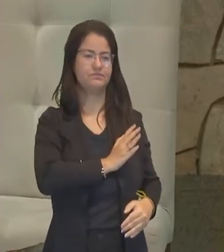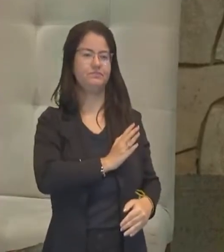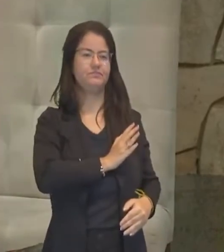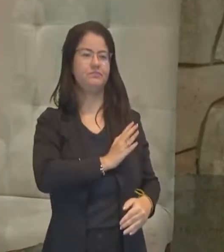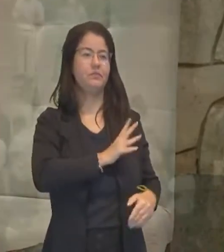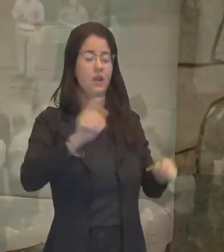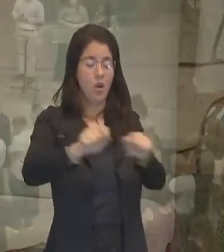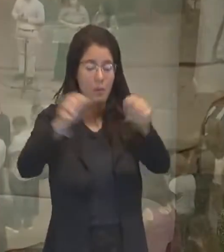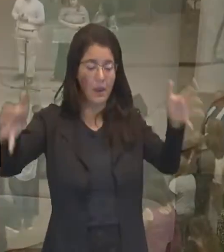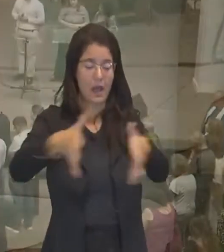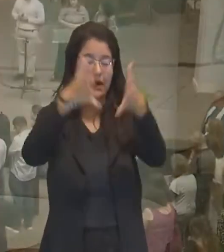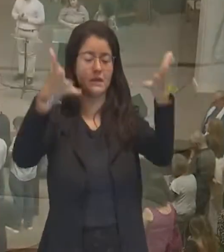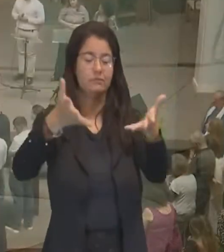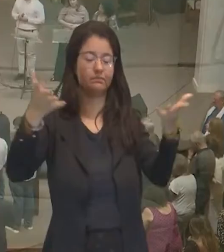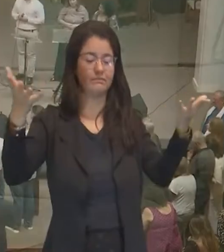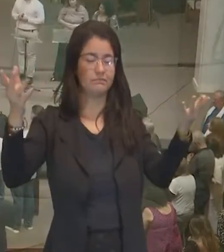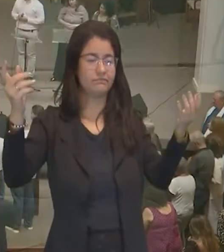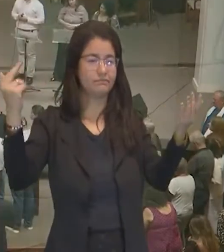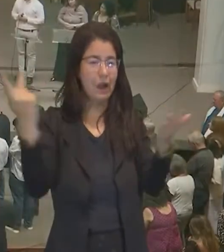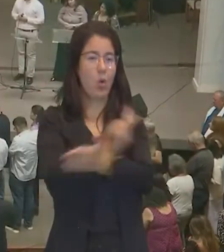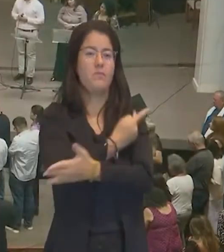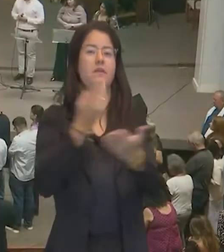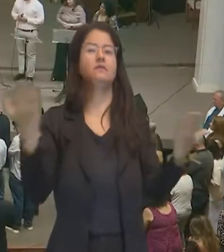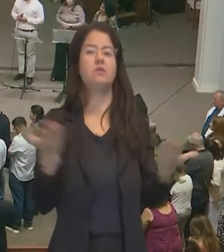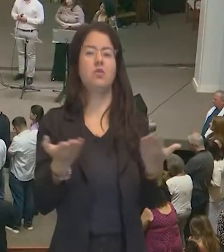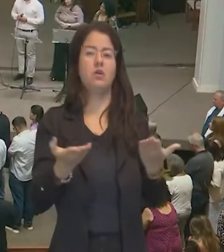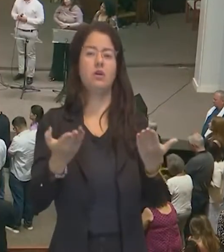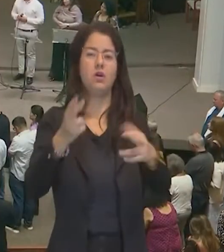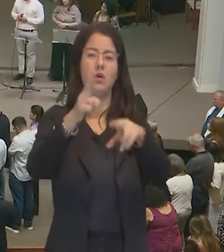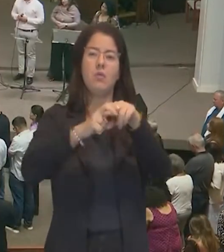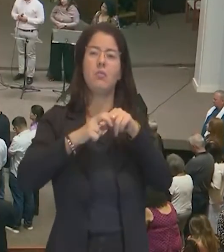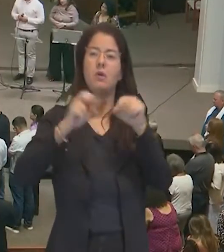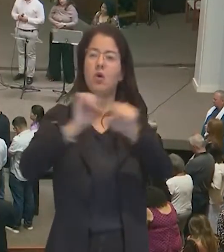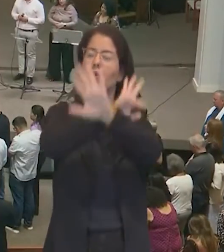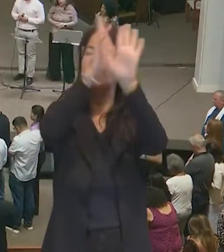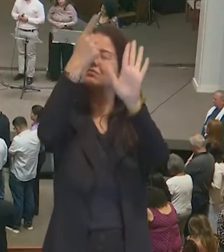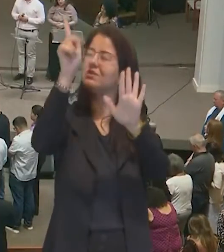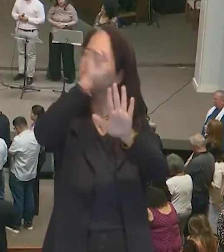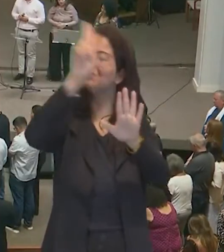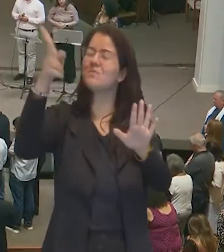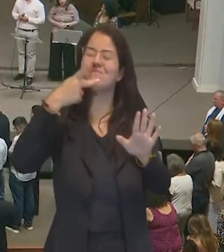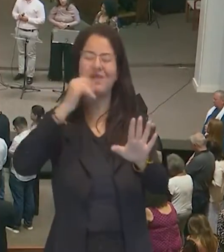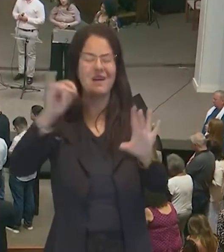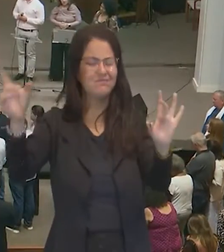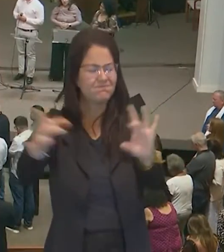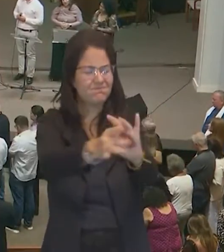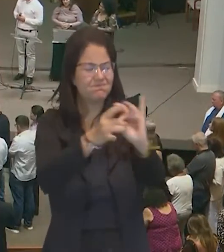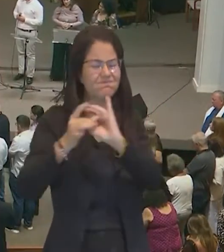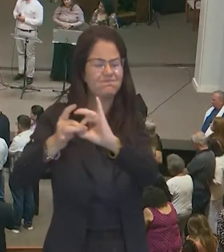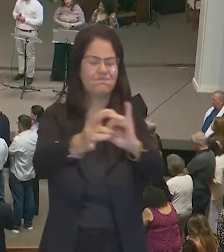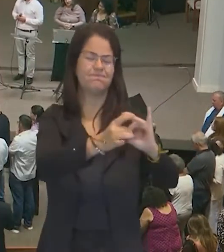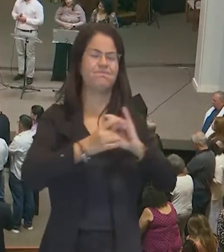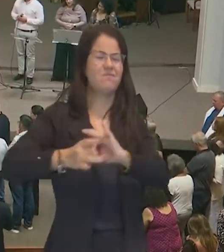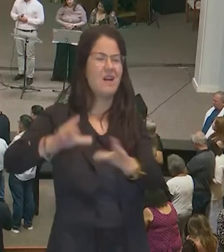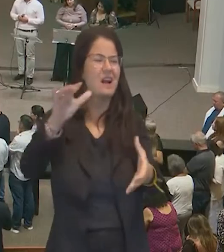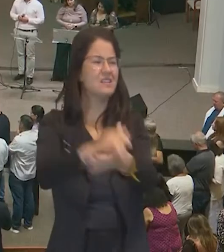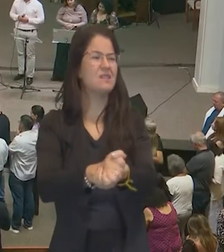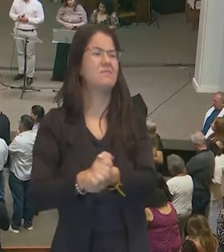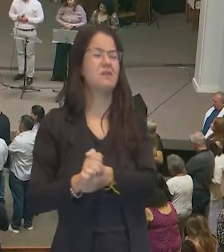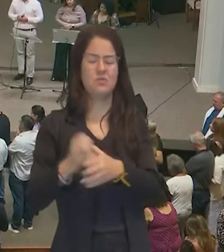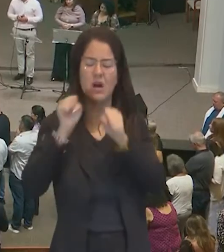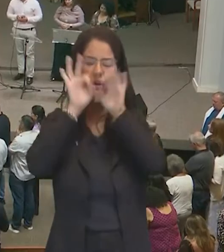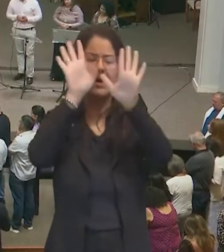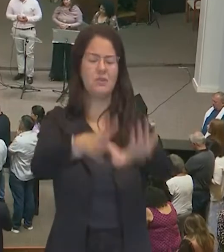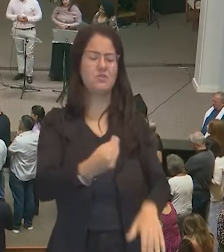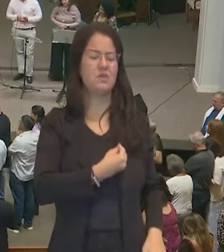milagre aconteça para a glória do teu nome. Senhor, renove os nossos casamentos, Senhor, renove as nossas